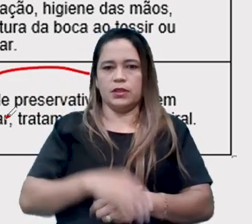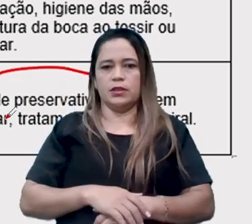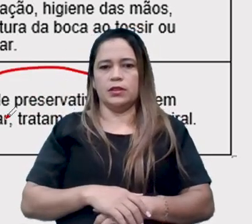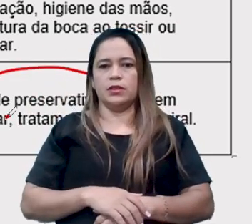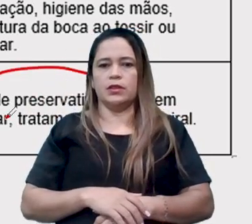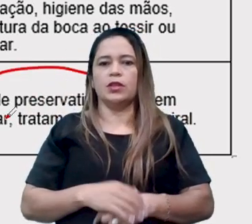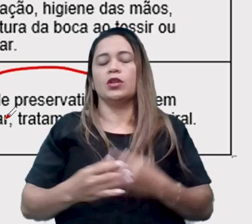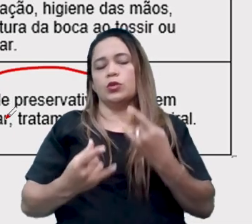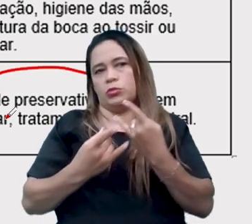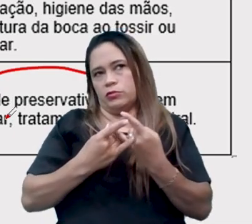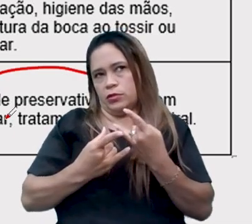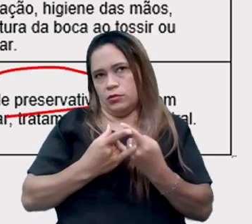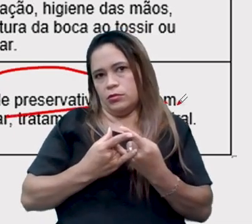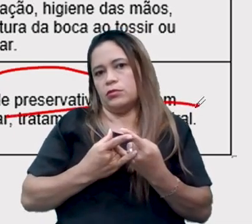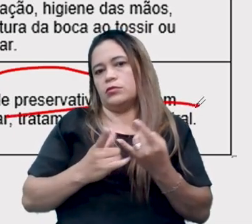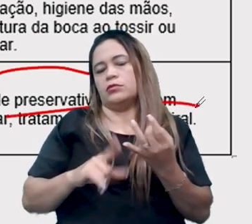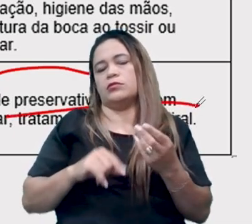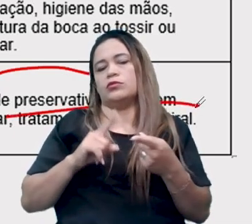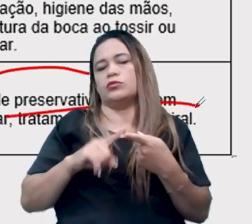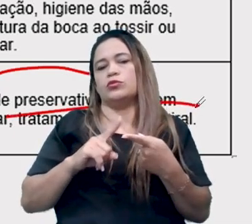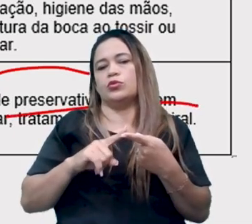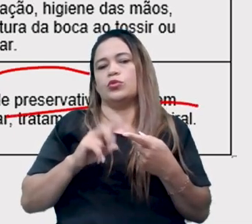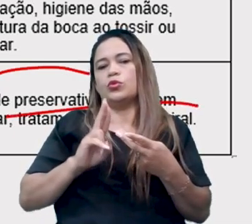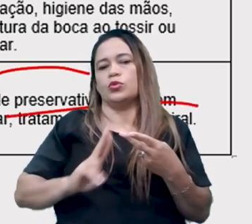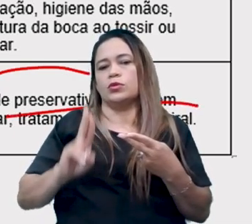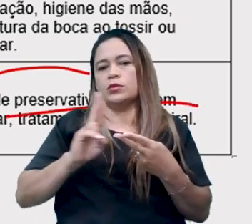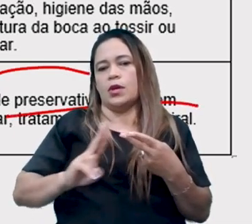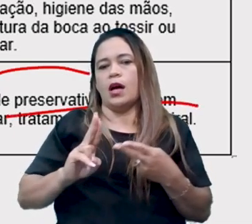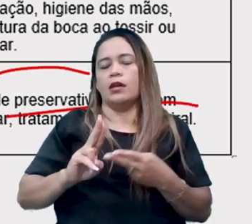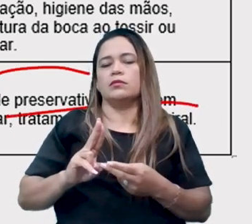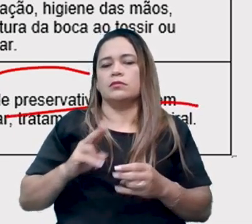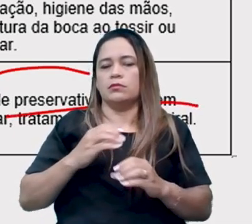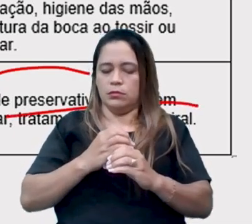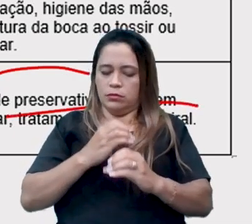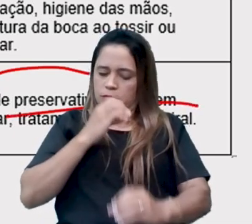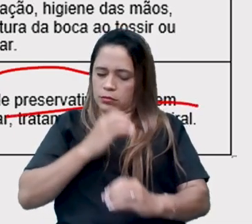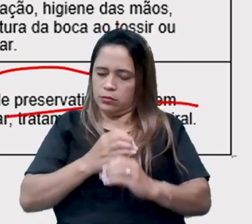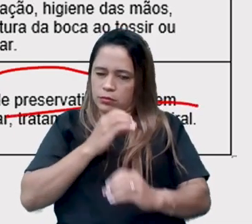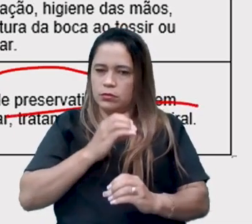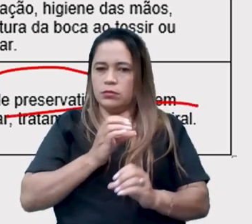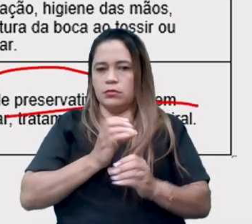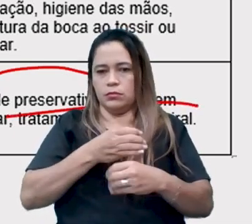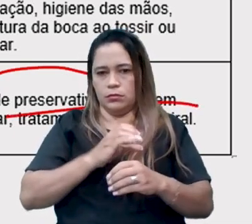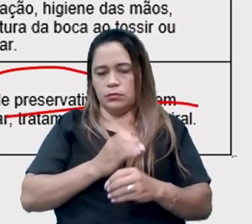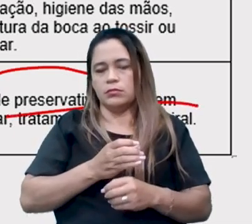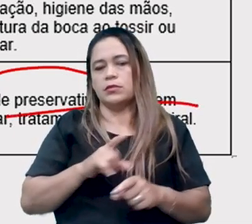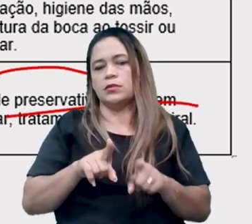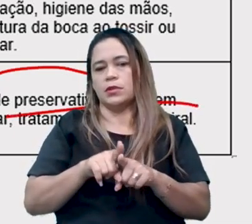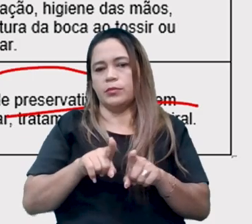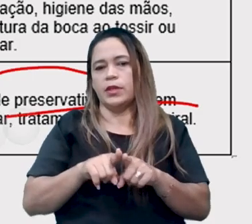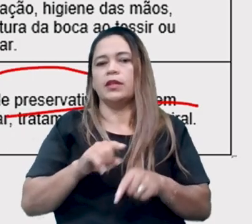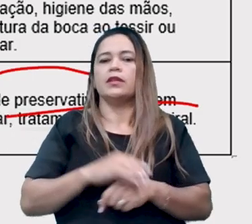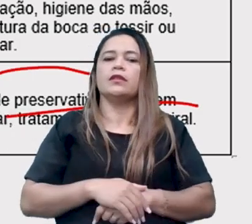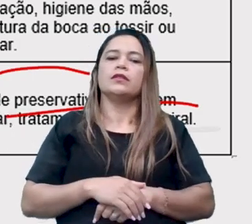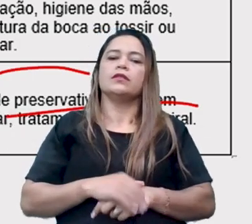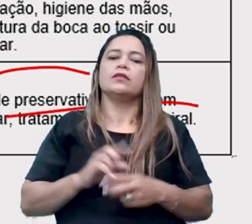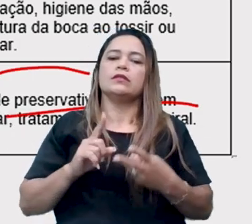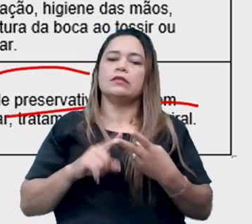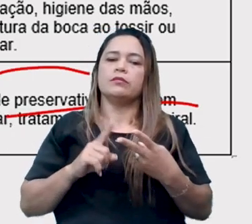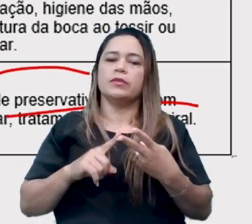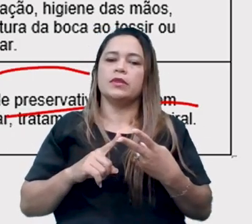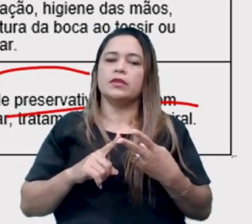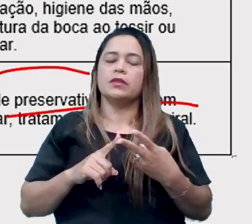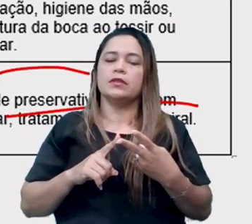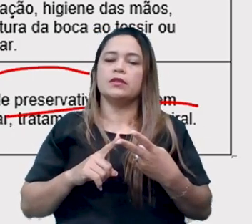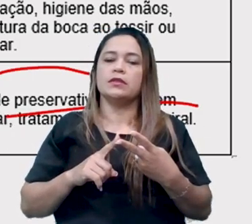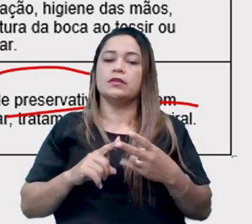os preservativos, a testagem regular para saber se a pessoa tem ou não tem o vírus, para ela não conseguir passar. E colocamos também aqui